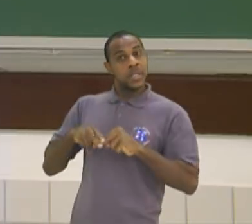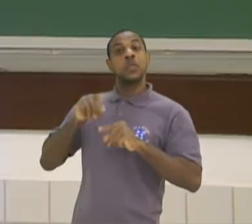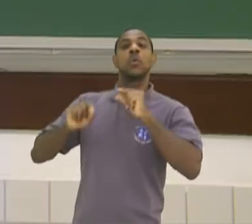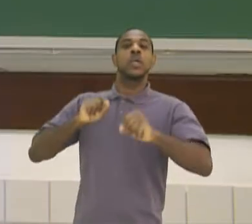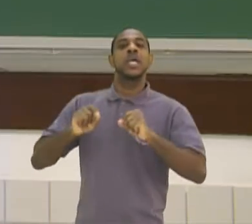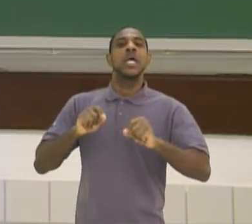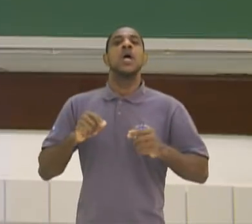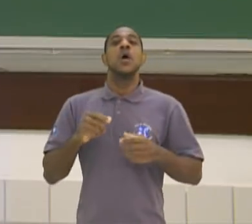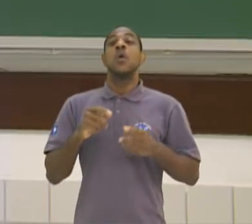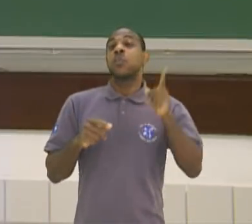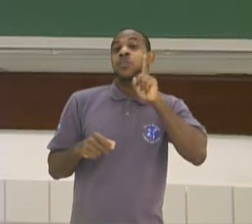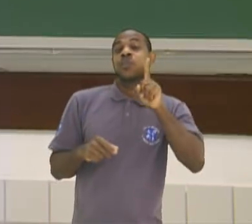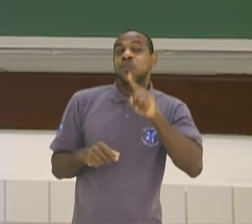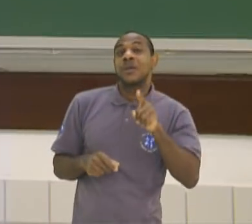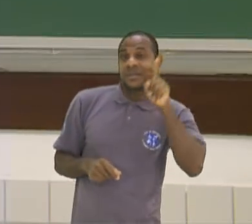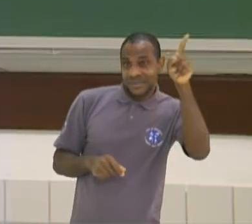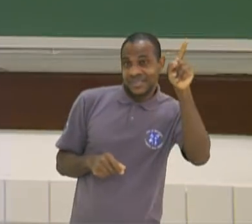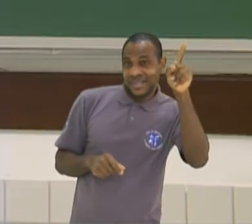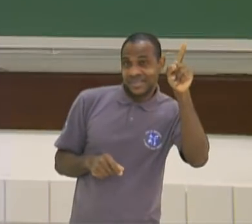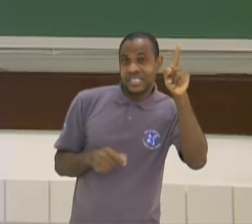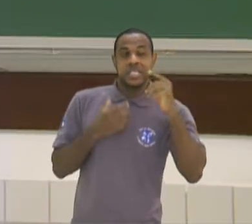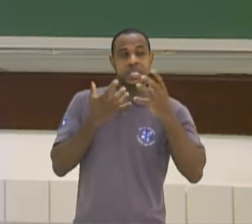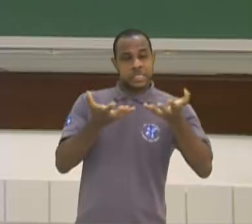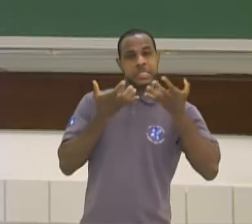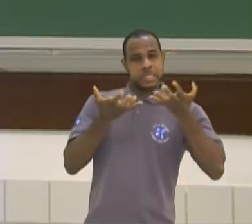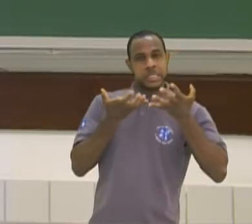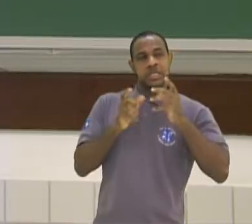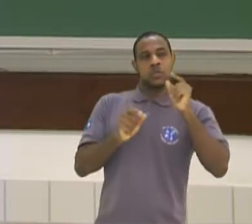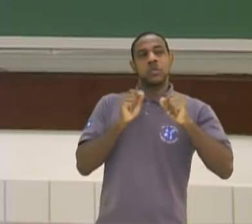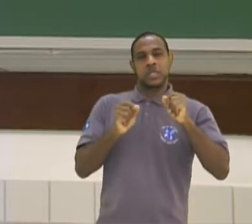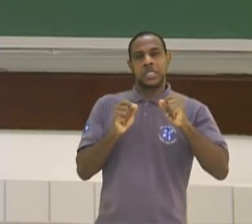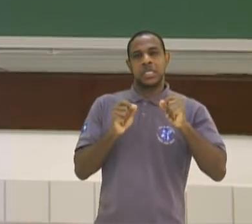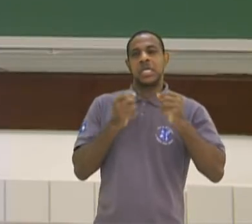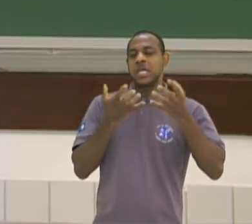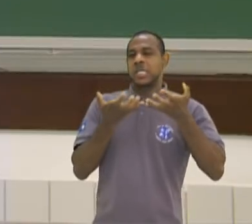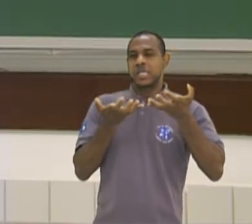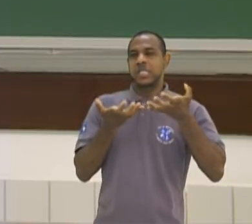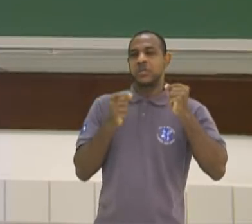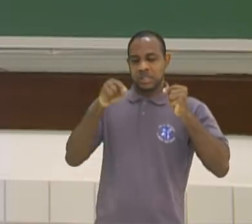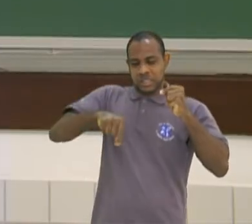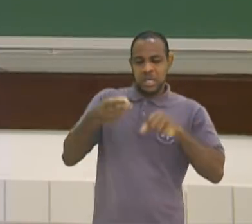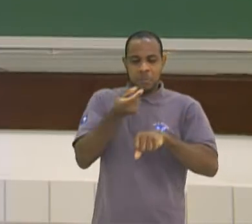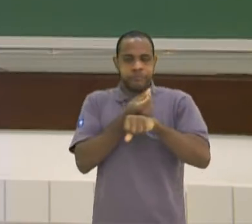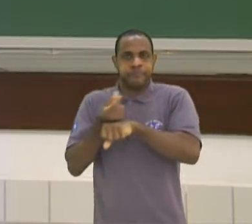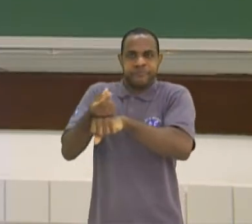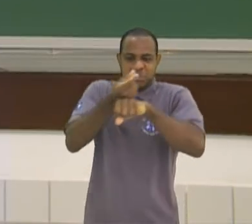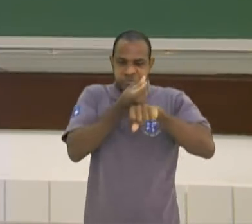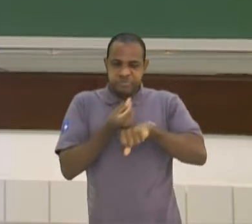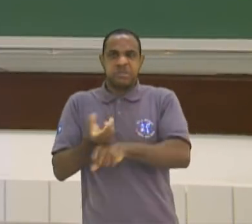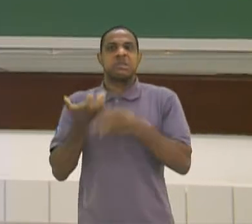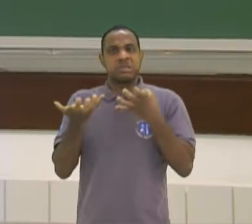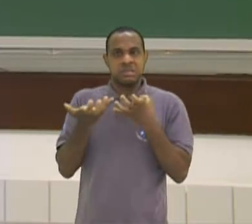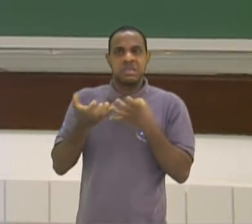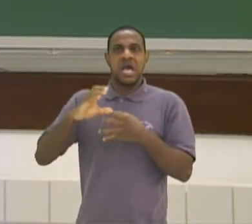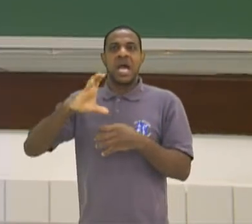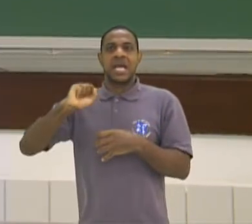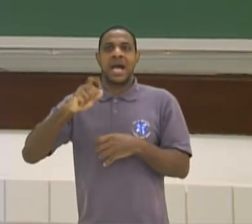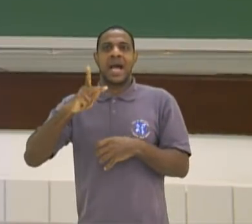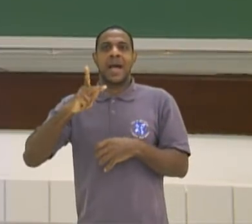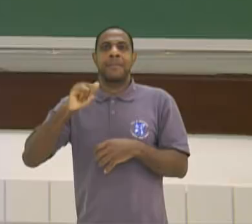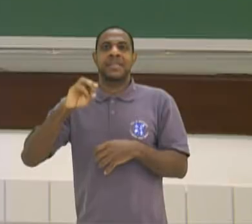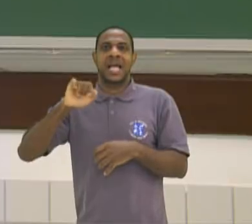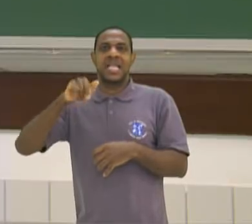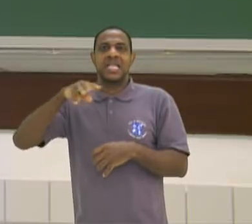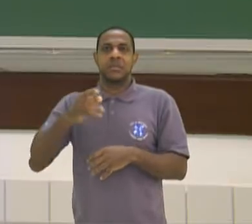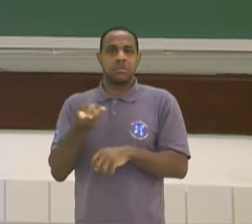os Estados Unidos, que buscavam então colocar a sua hegemonia capitalista na América Latina, fizeram